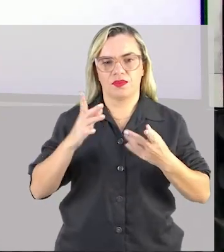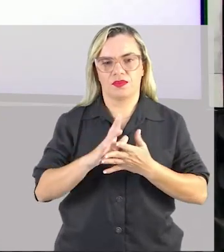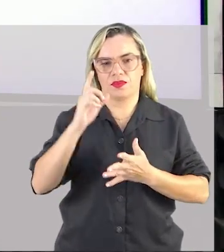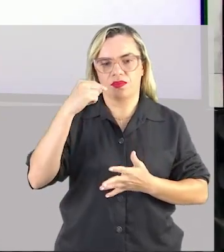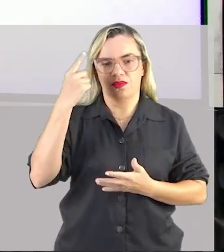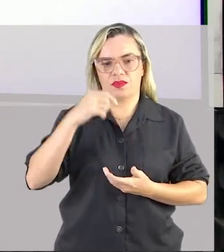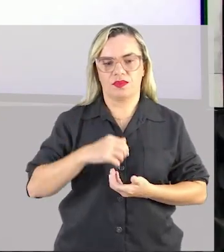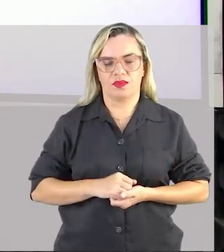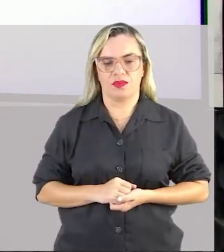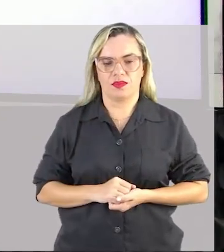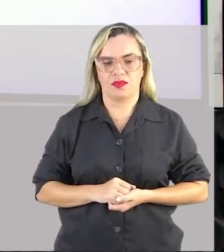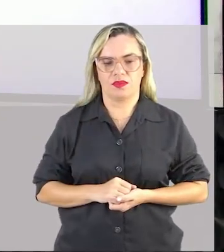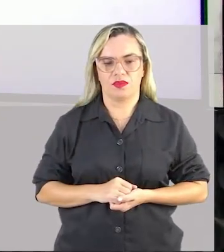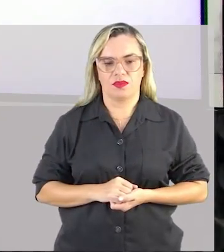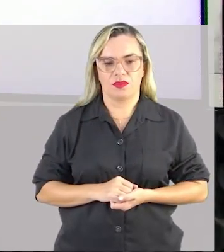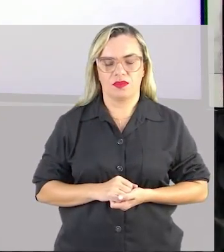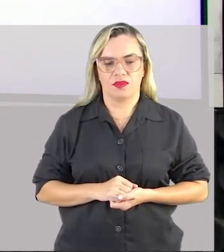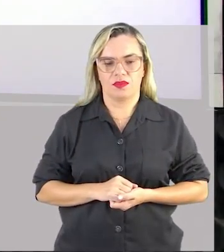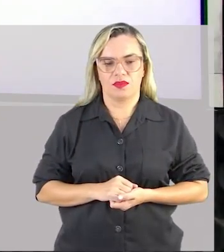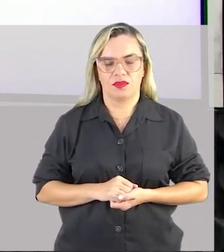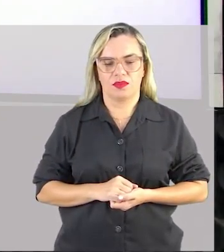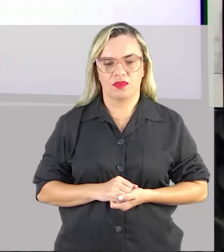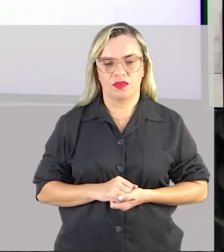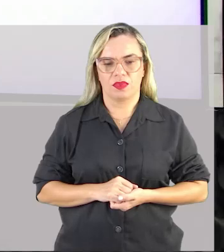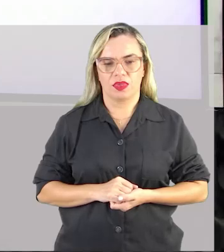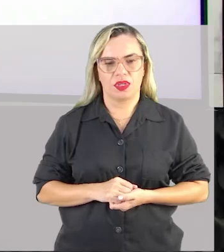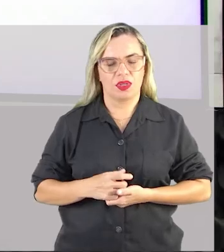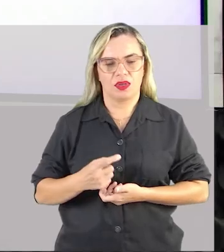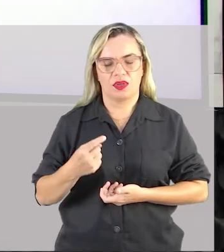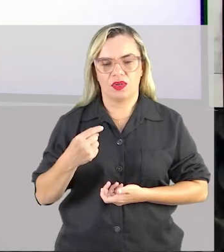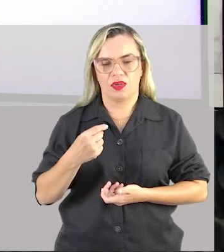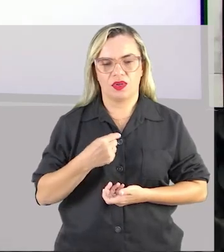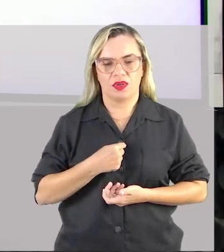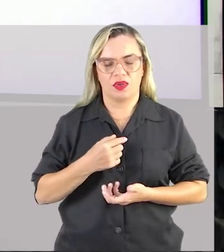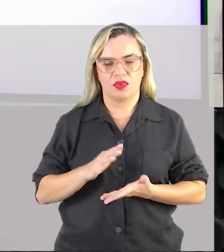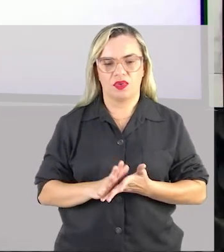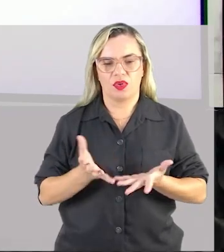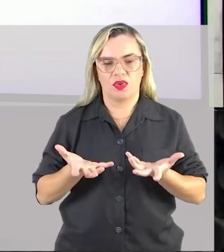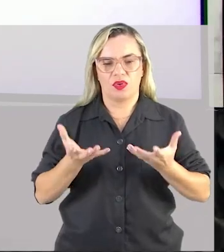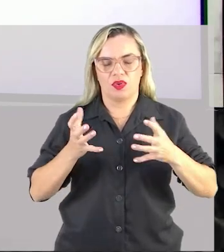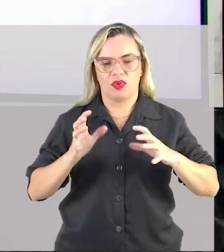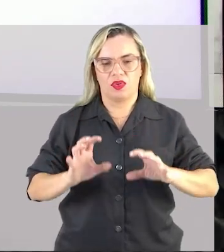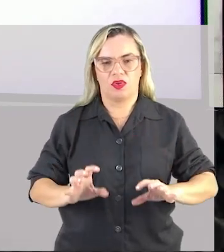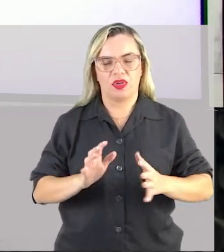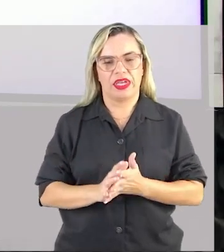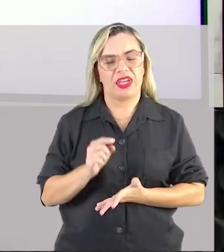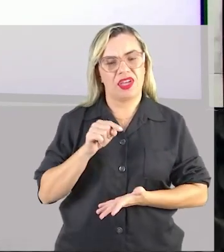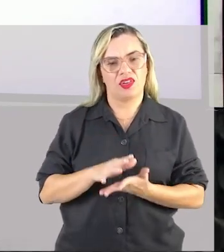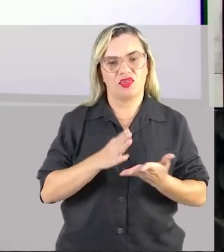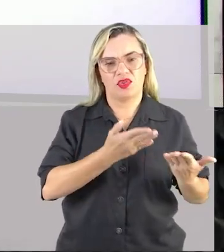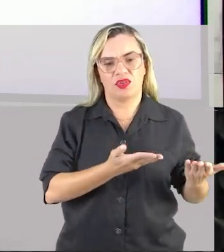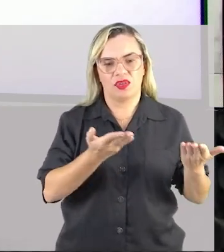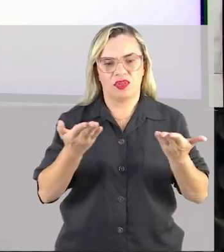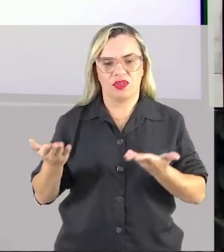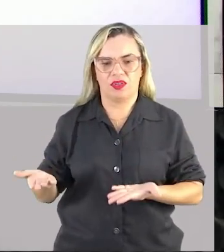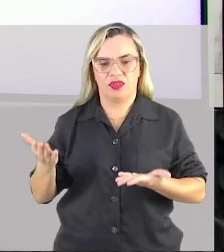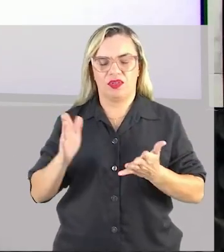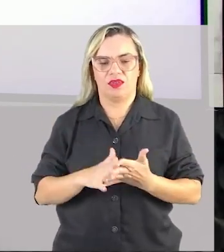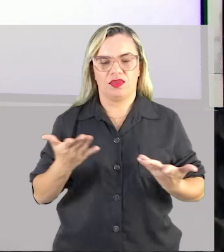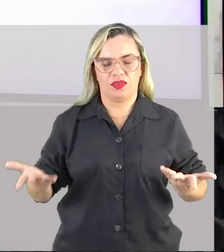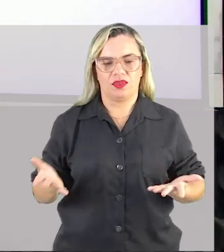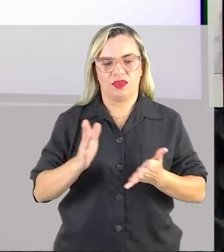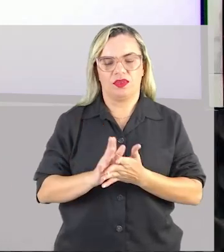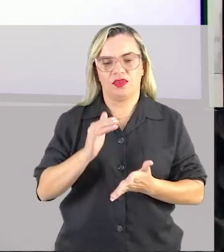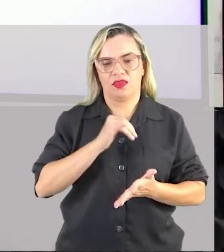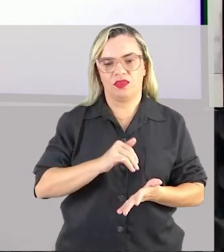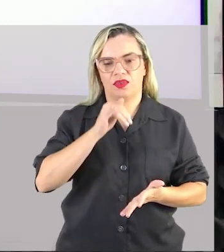cine? No, rechazo la invitación. No, eu recuso, né? Eu descarto este convite. Então, nesse caso aí,